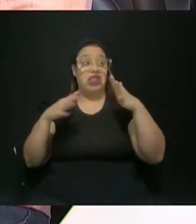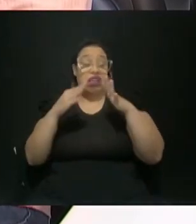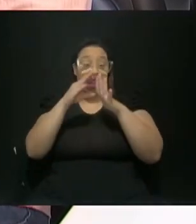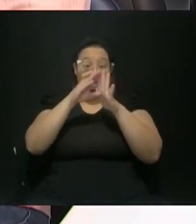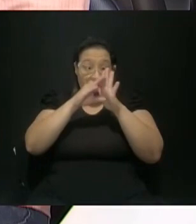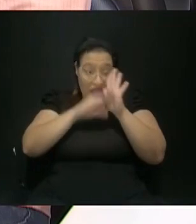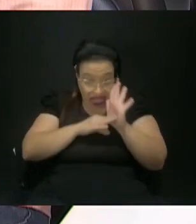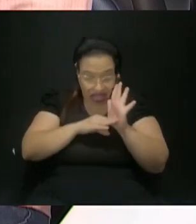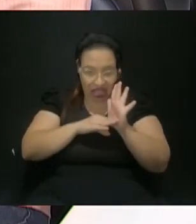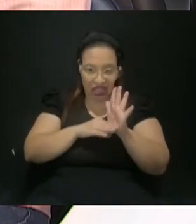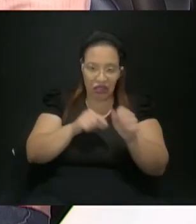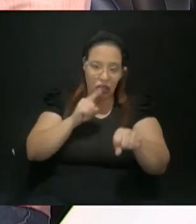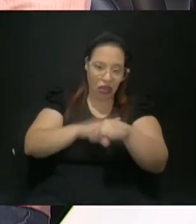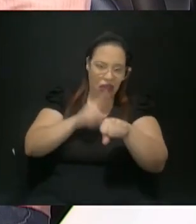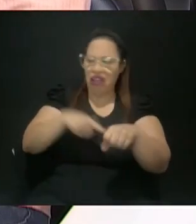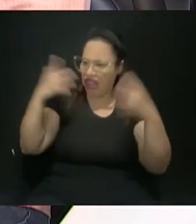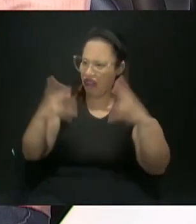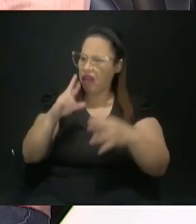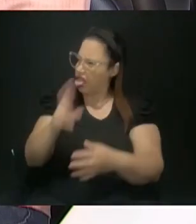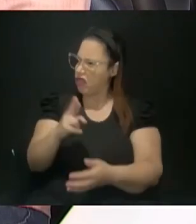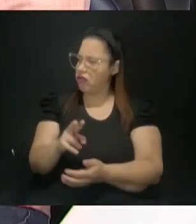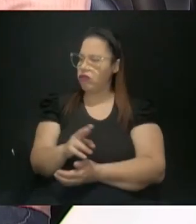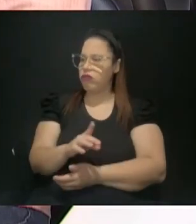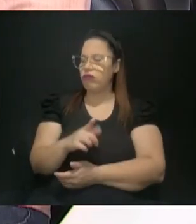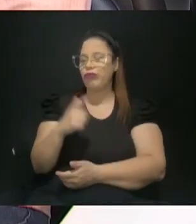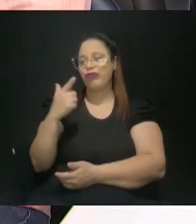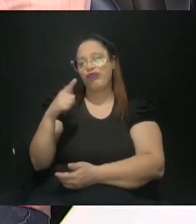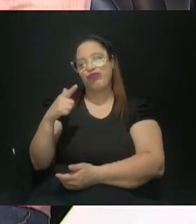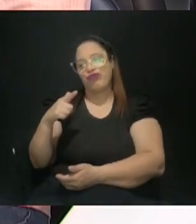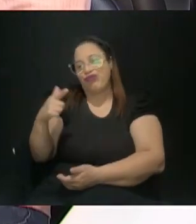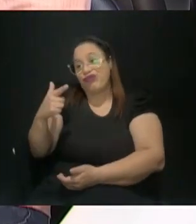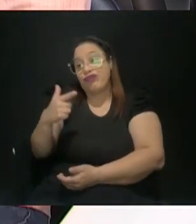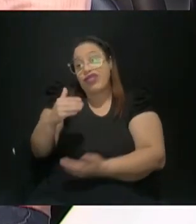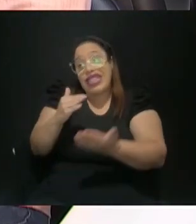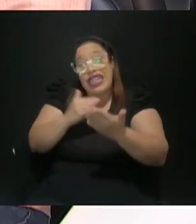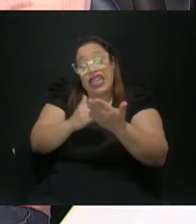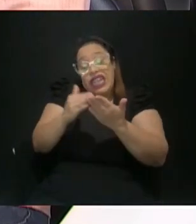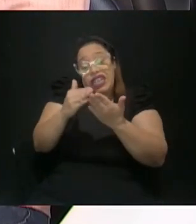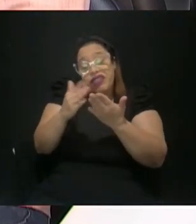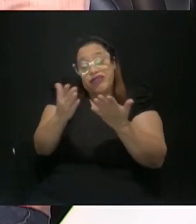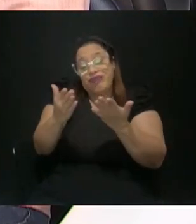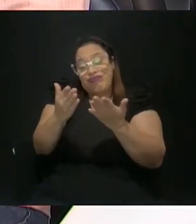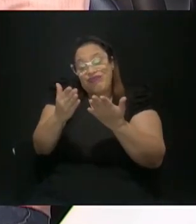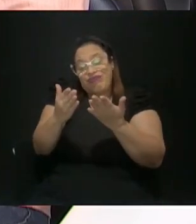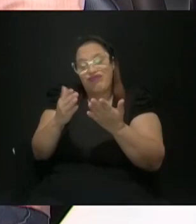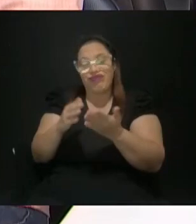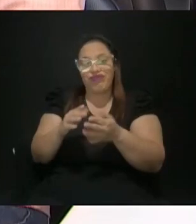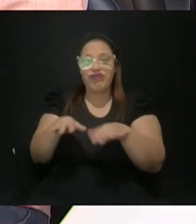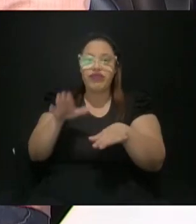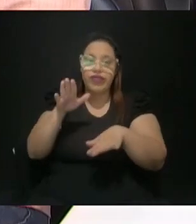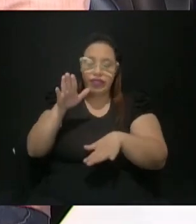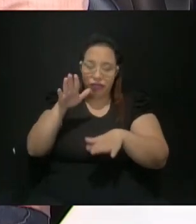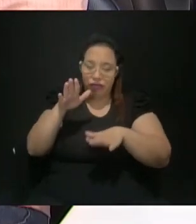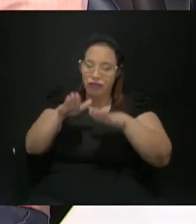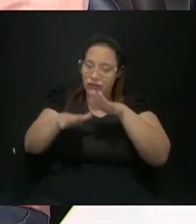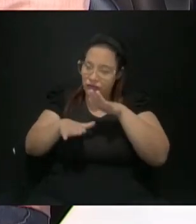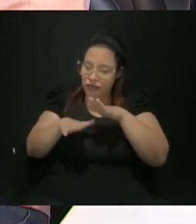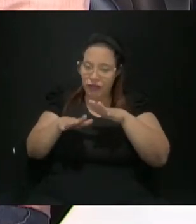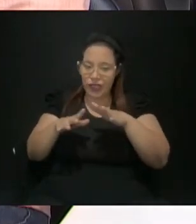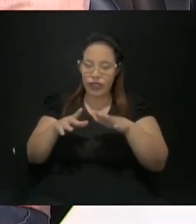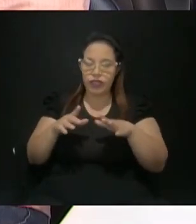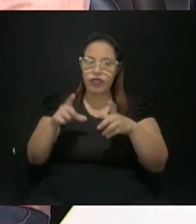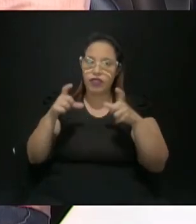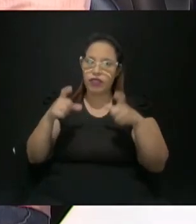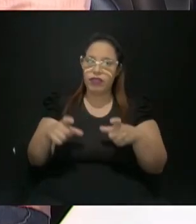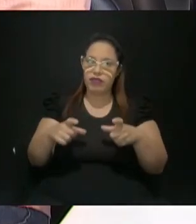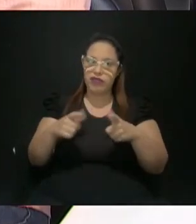tempo para resolver, porque a gente nunca sabe o que a gente vai enfrentar pela frente. Então a gente tem uma média, dependendo do tipo de problema e do tipo de